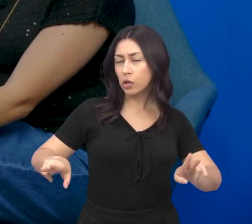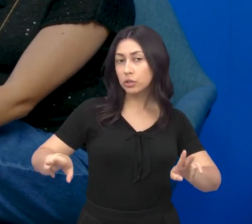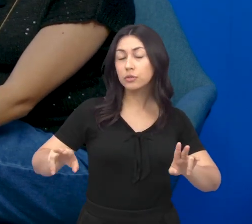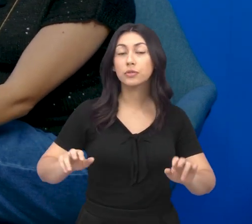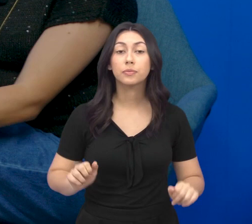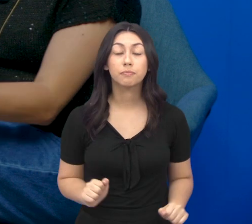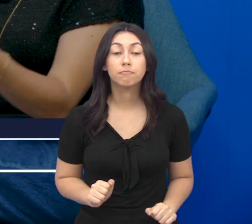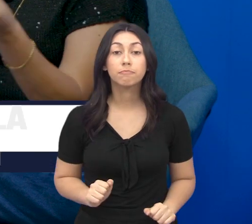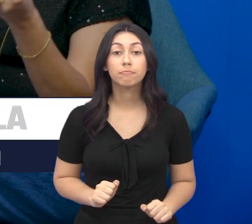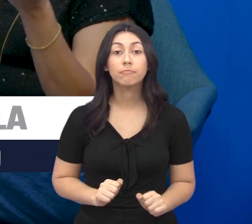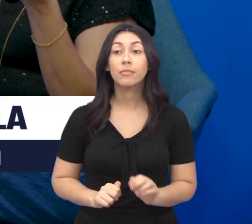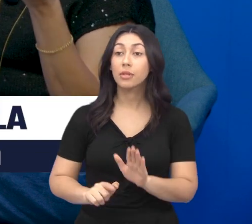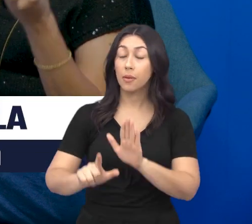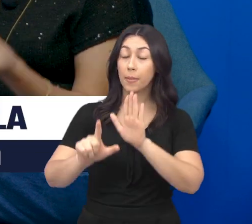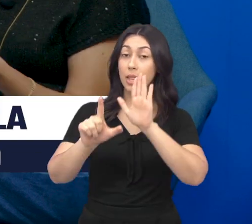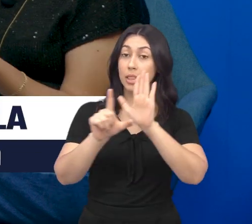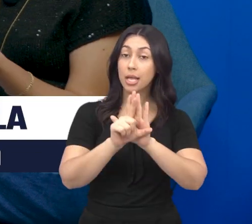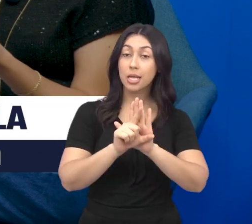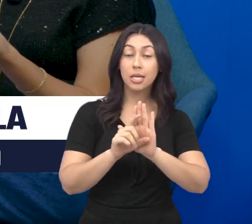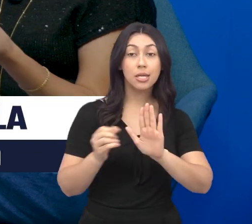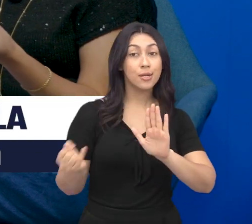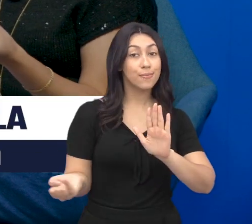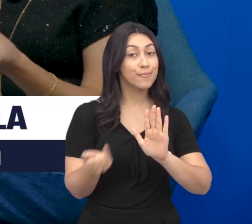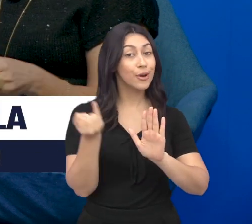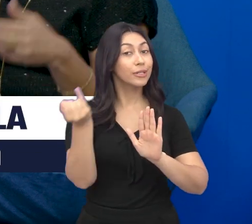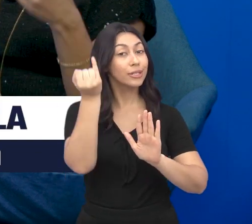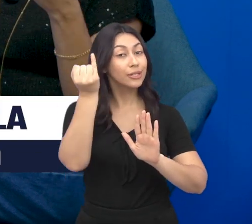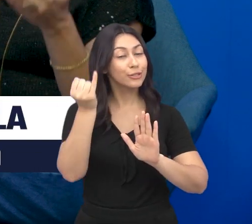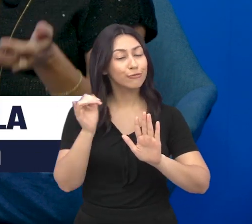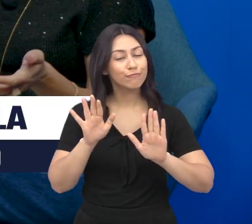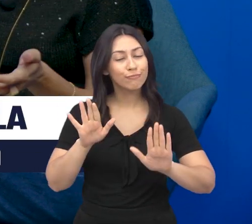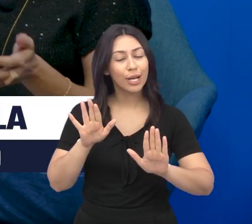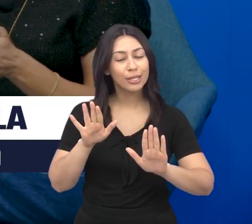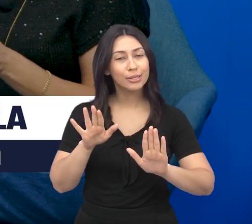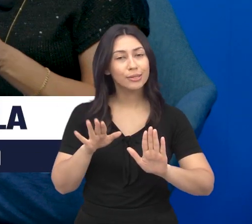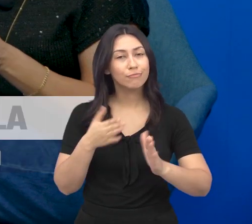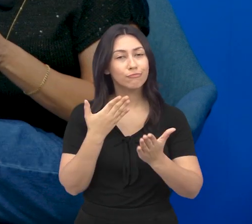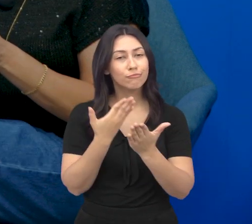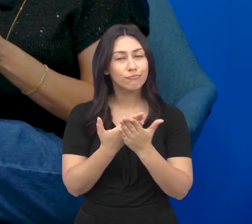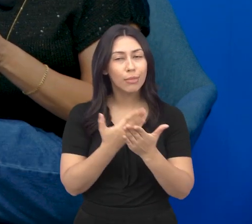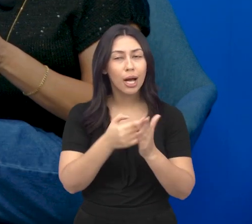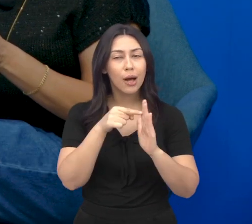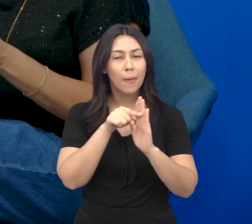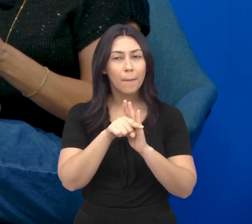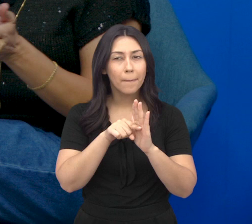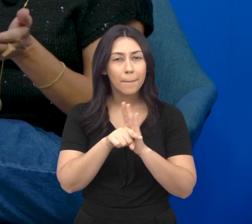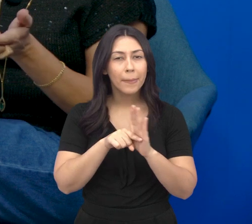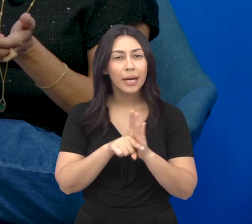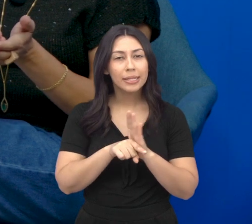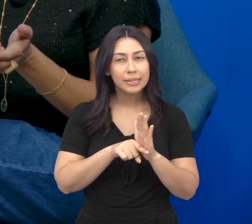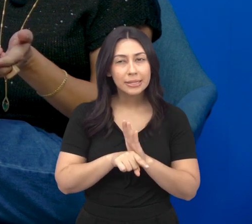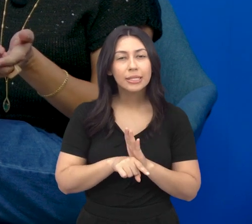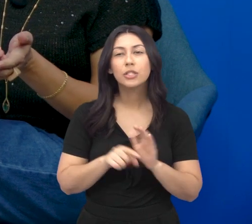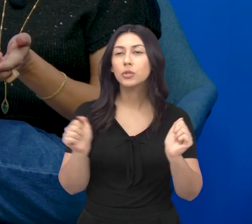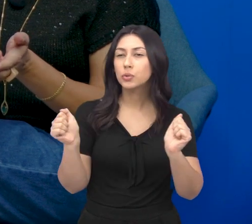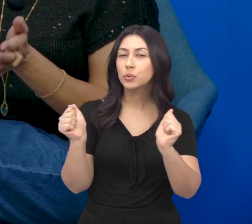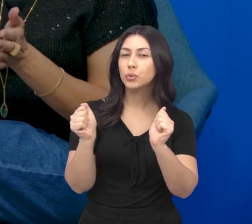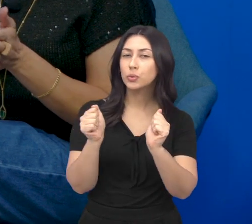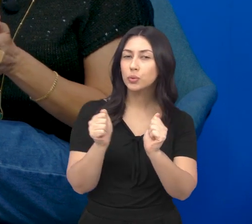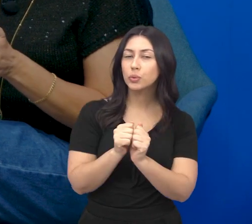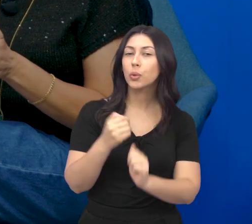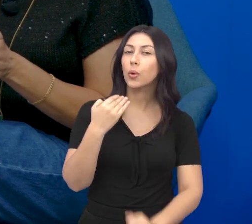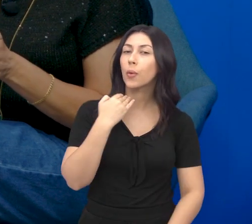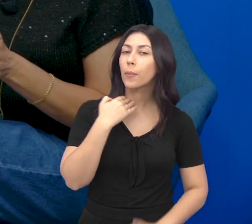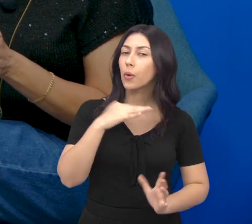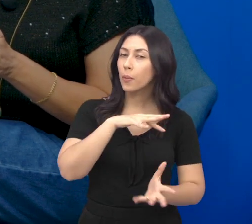administração pública. Lei importante, Marvin, mas que, segundo um estudo do Conselho Nacional de Controle Interno, em parceria com o